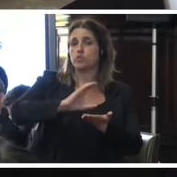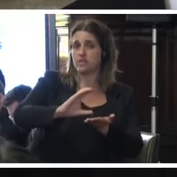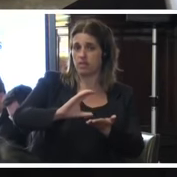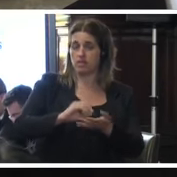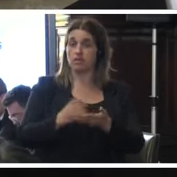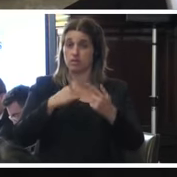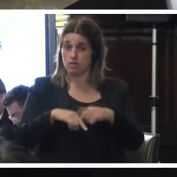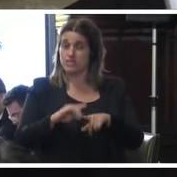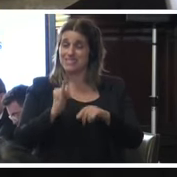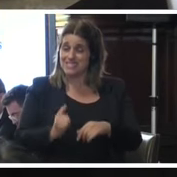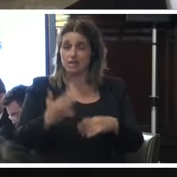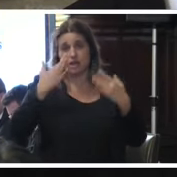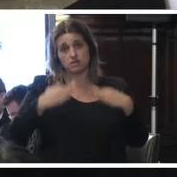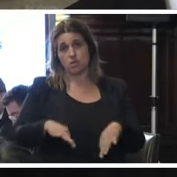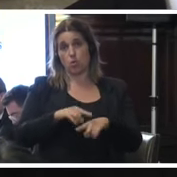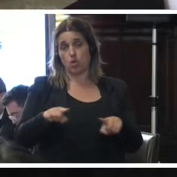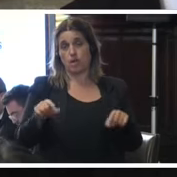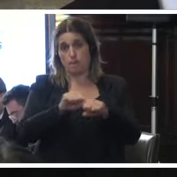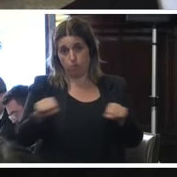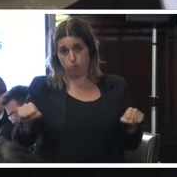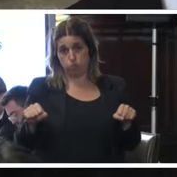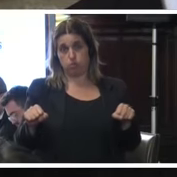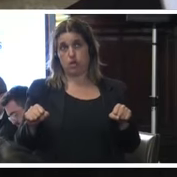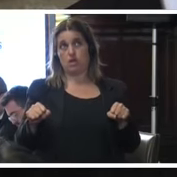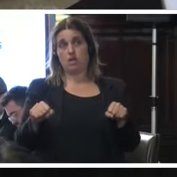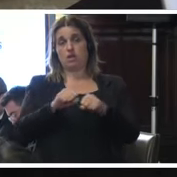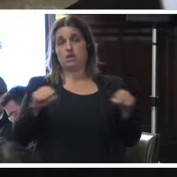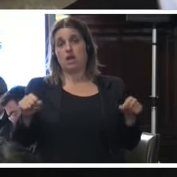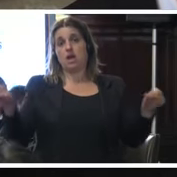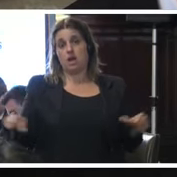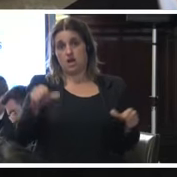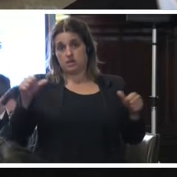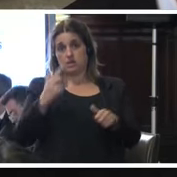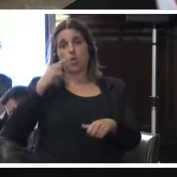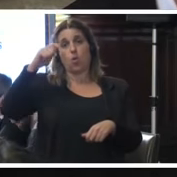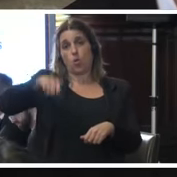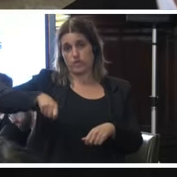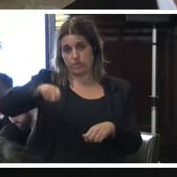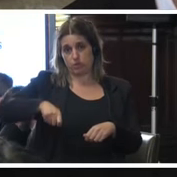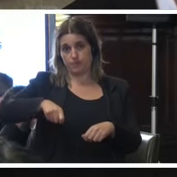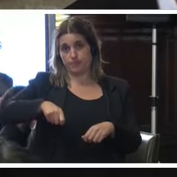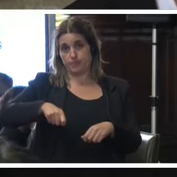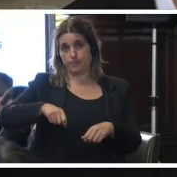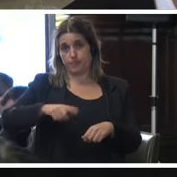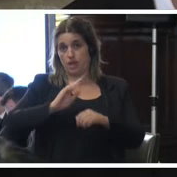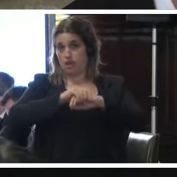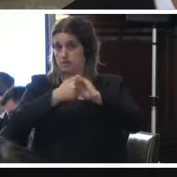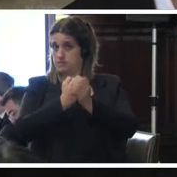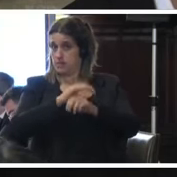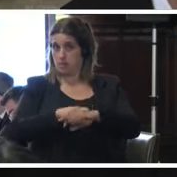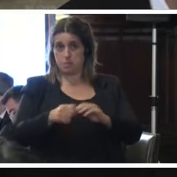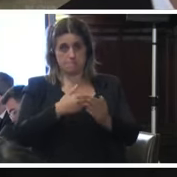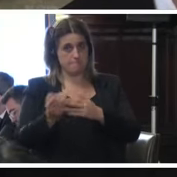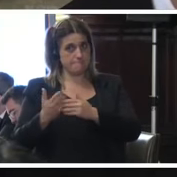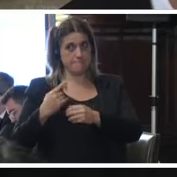assegurados que eles possam se pronunciar em julgamentos imparciais e independentes de pressões de qualquer ordem. They are not